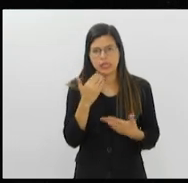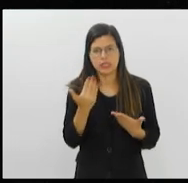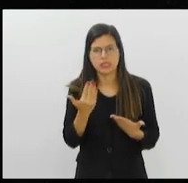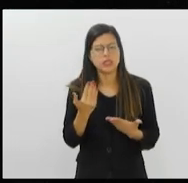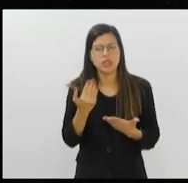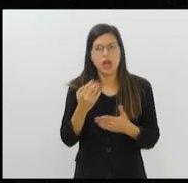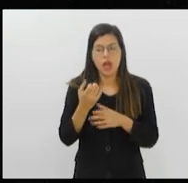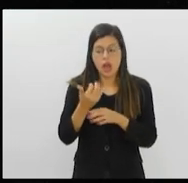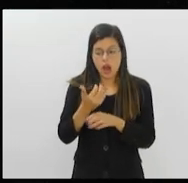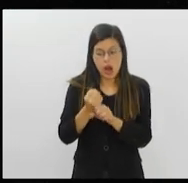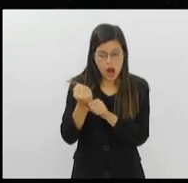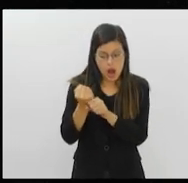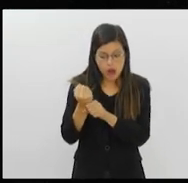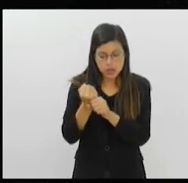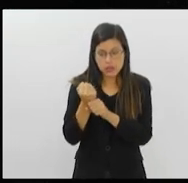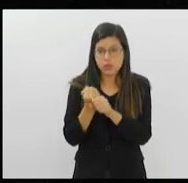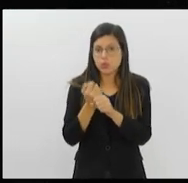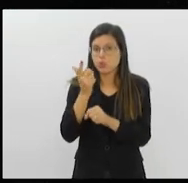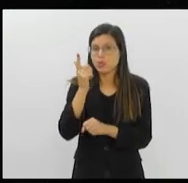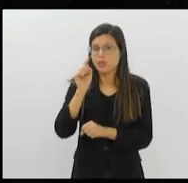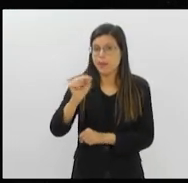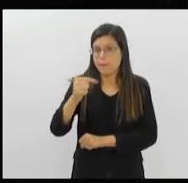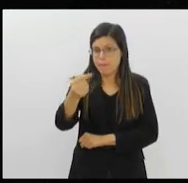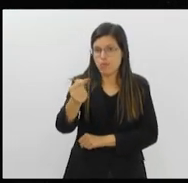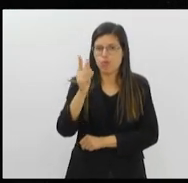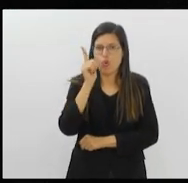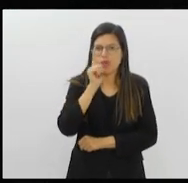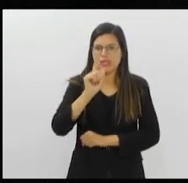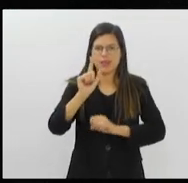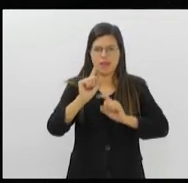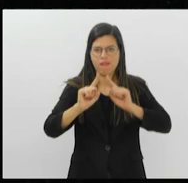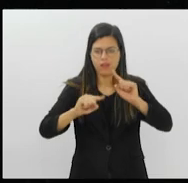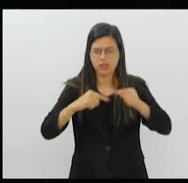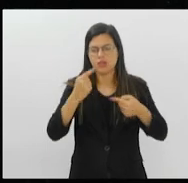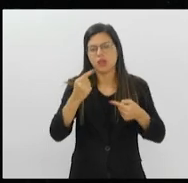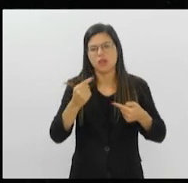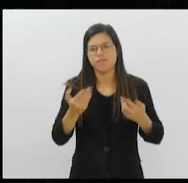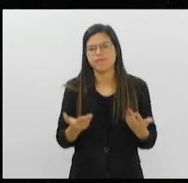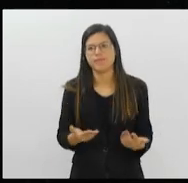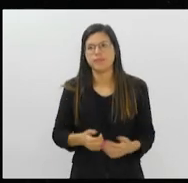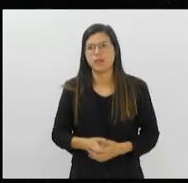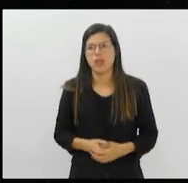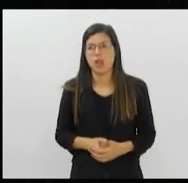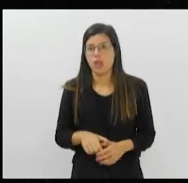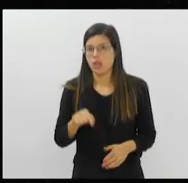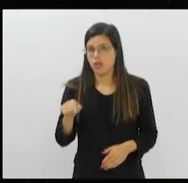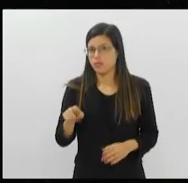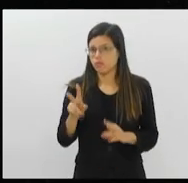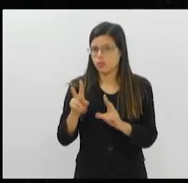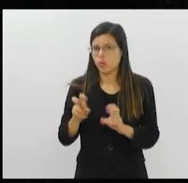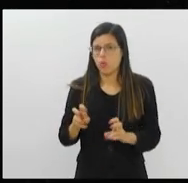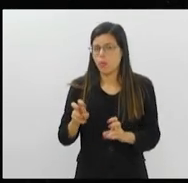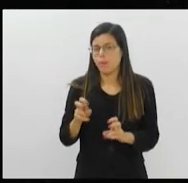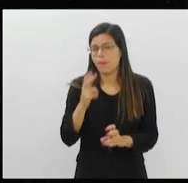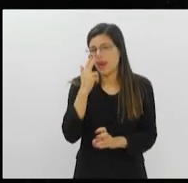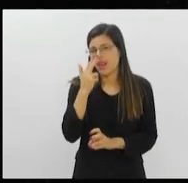década consegue se avançar. Nesse caso específico, o avanço não é de imediato, mas